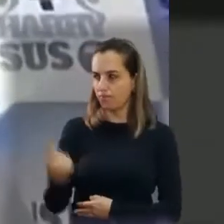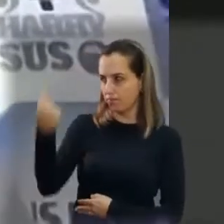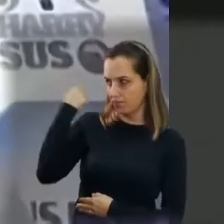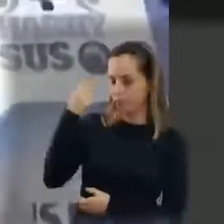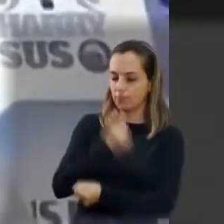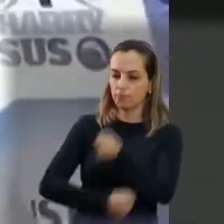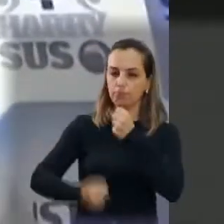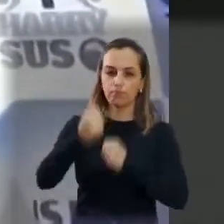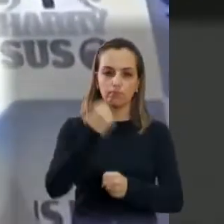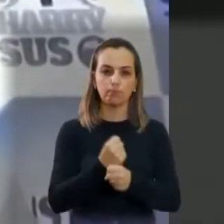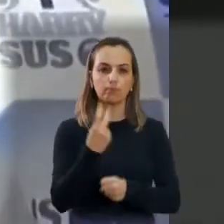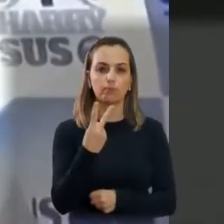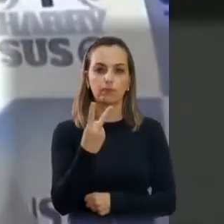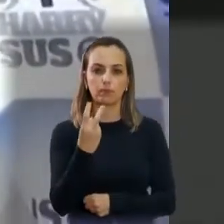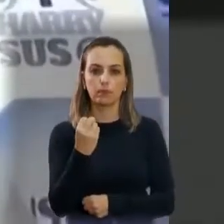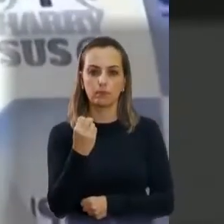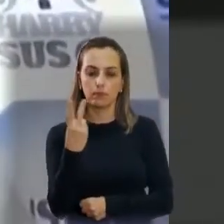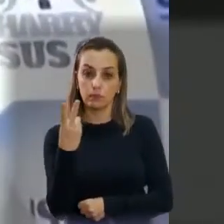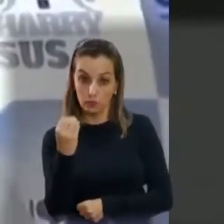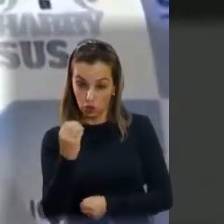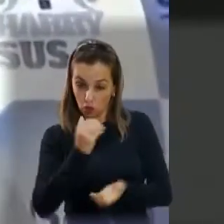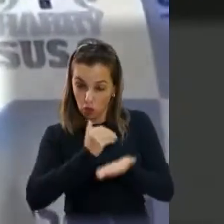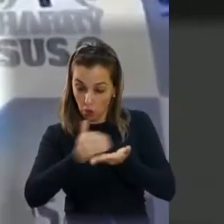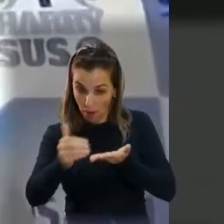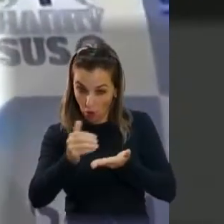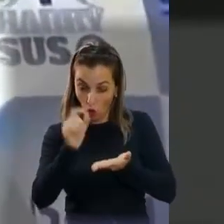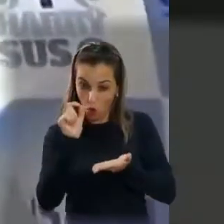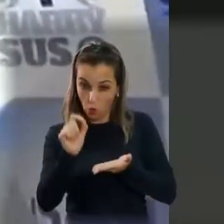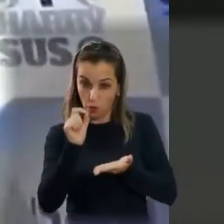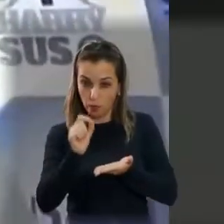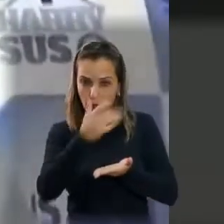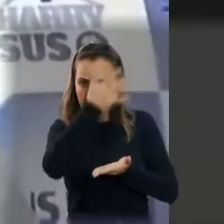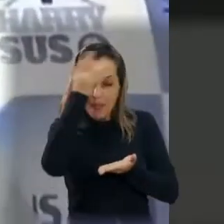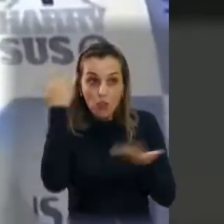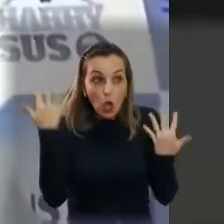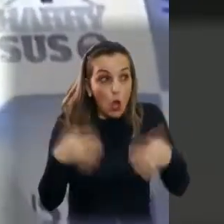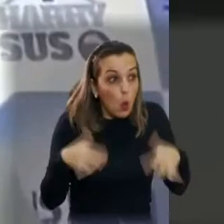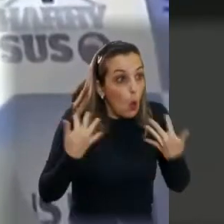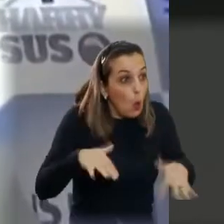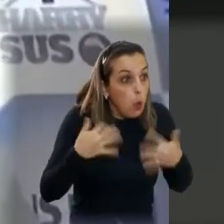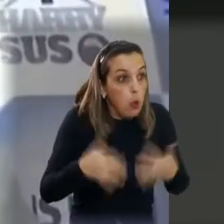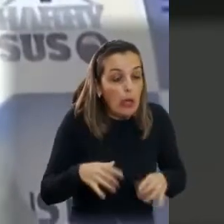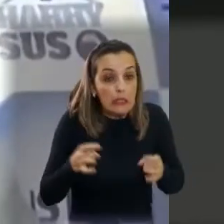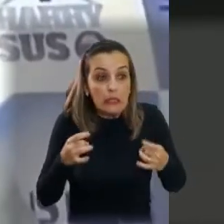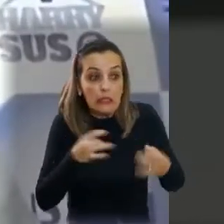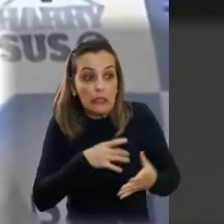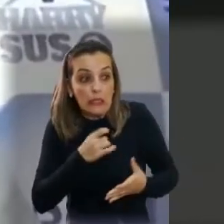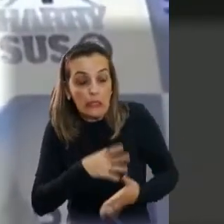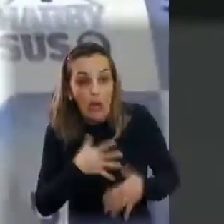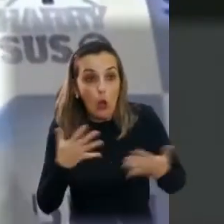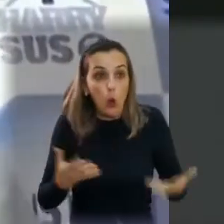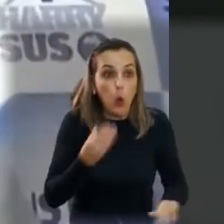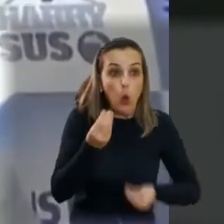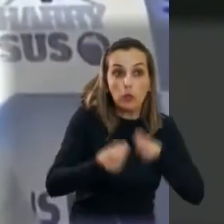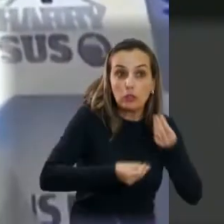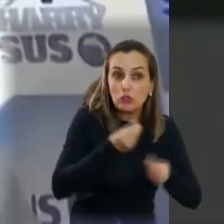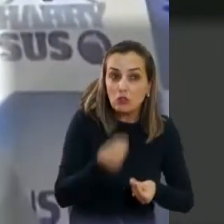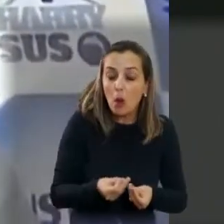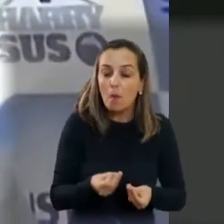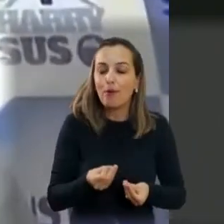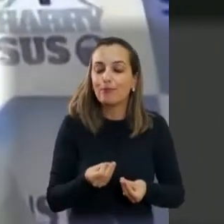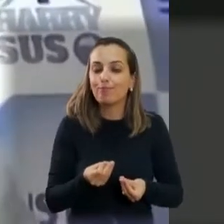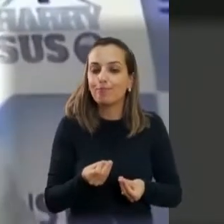passado, no início, todo mundo ficou apavorado, o que é isso? Era apenas um rumor,